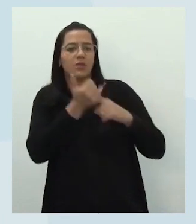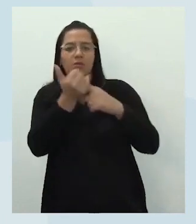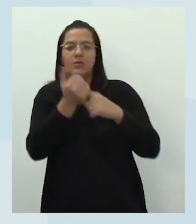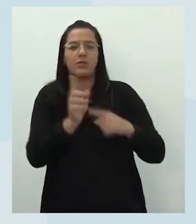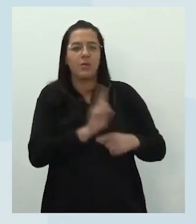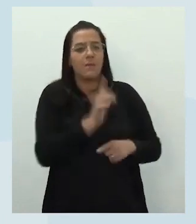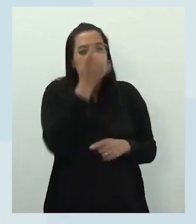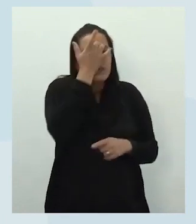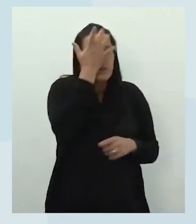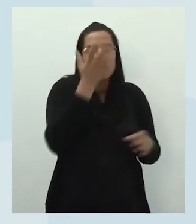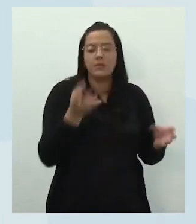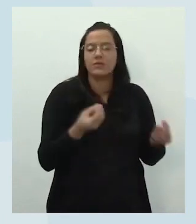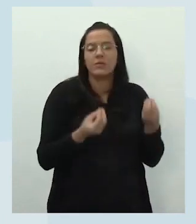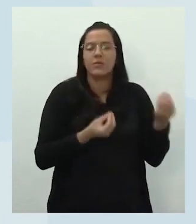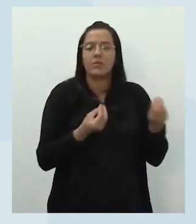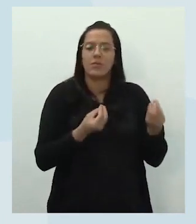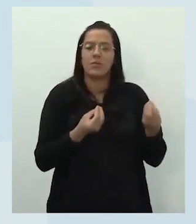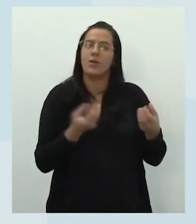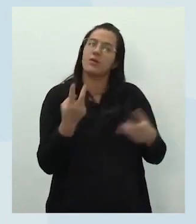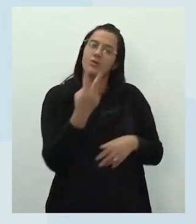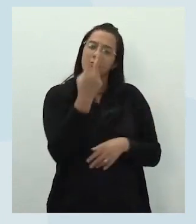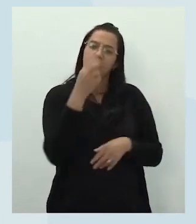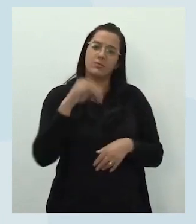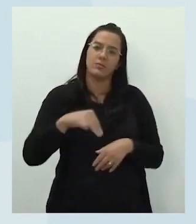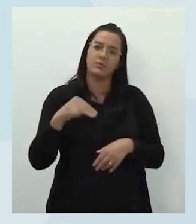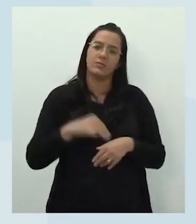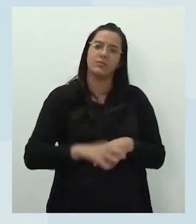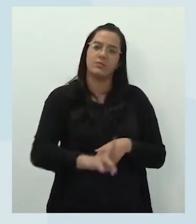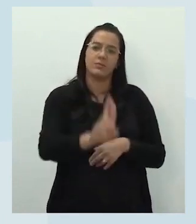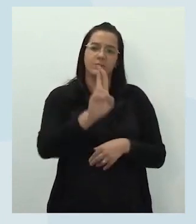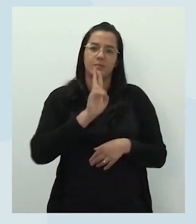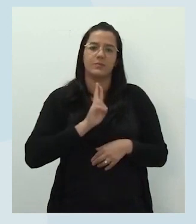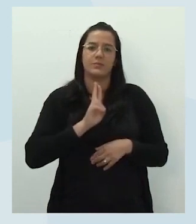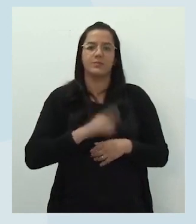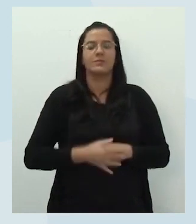digitais? 2 minutinhos na tela, por favor.